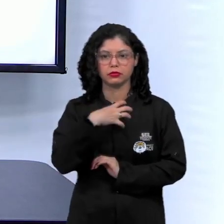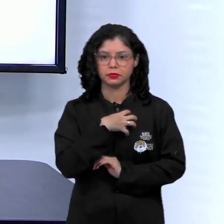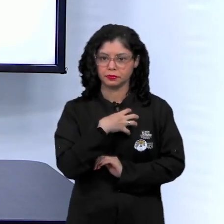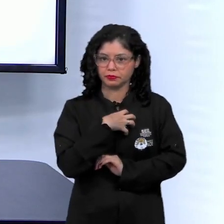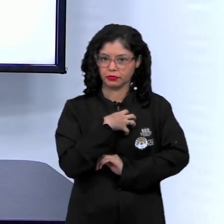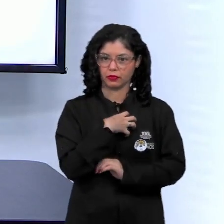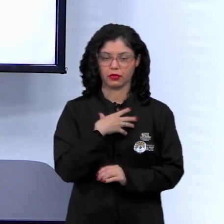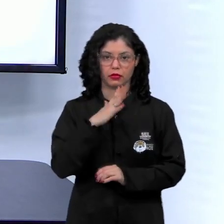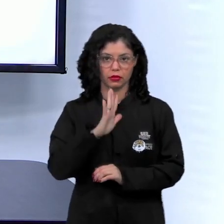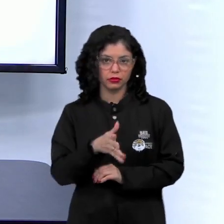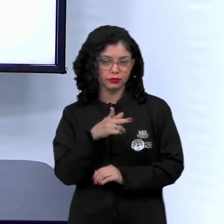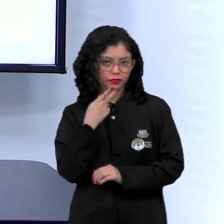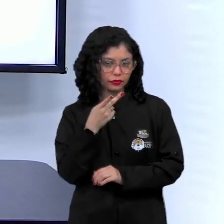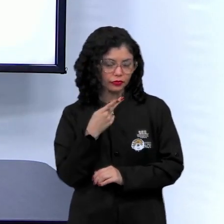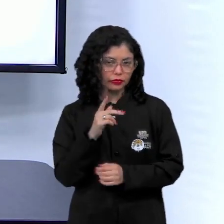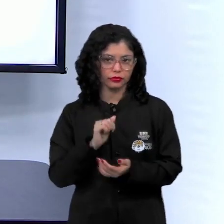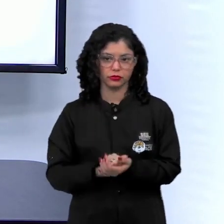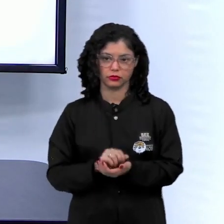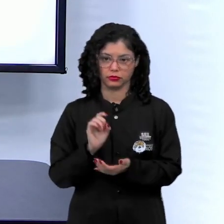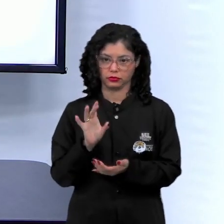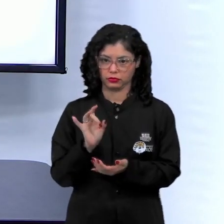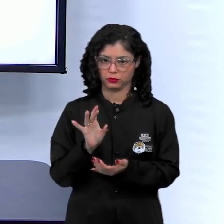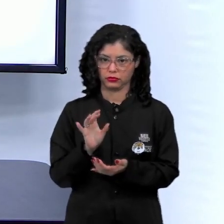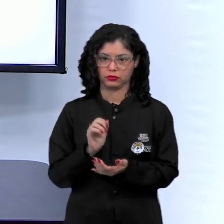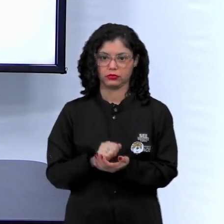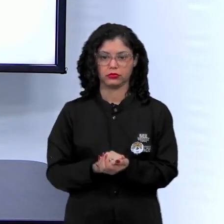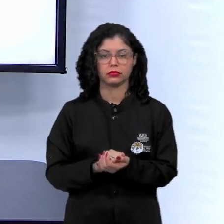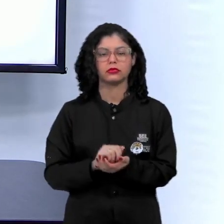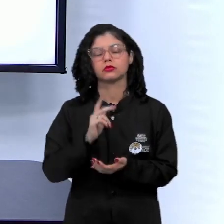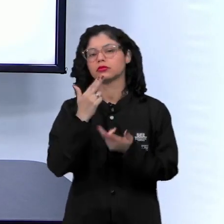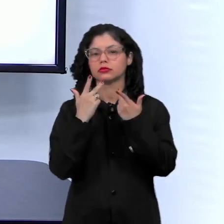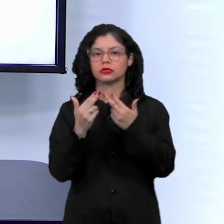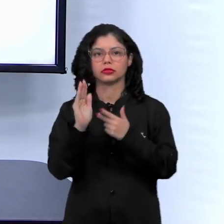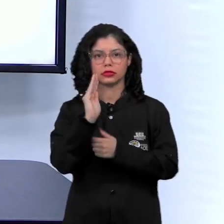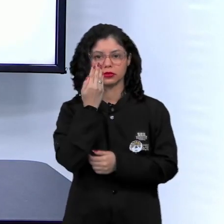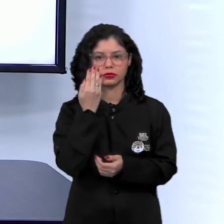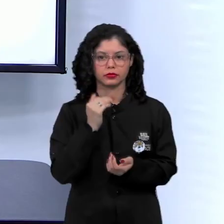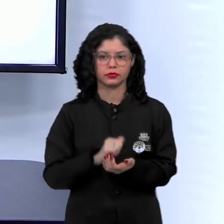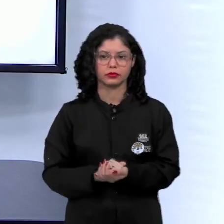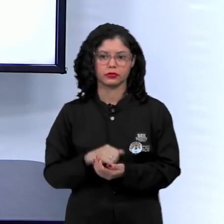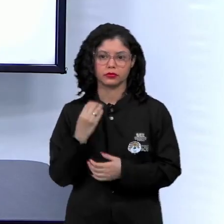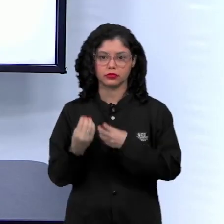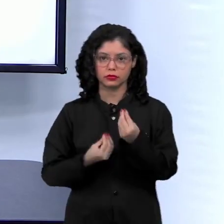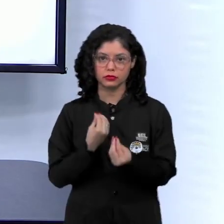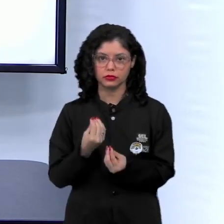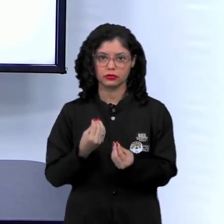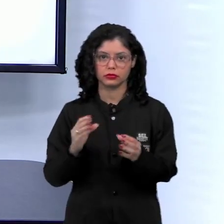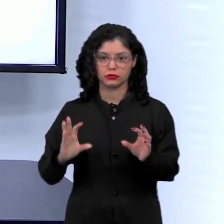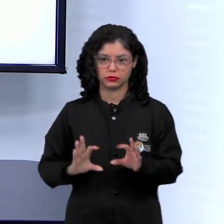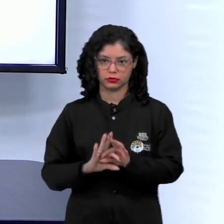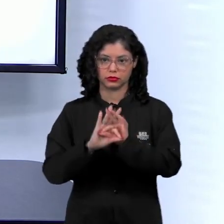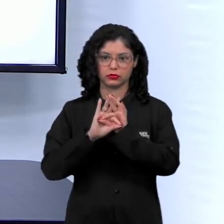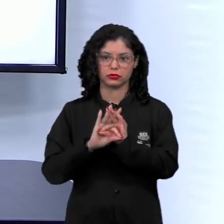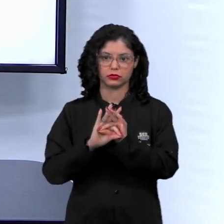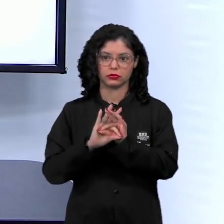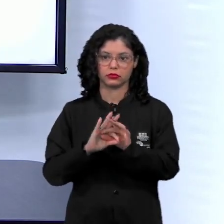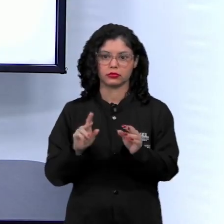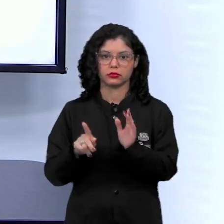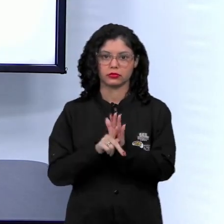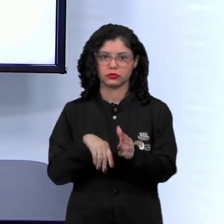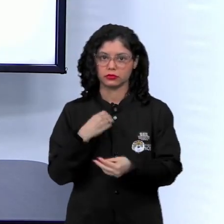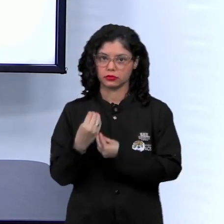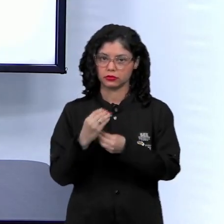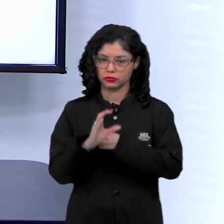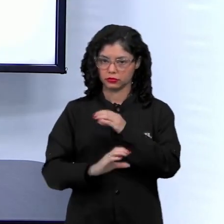nós já falamos somente sobre fake news, como que ela se propaga, como ela circula